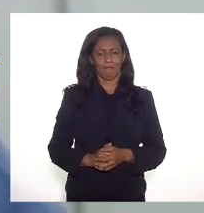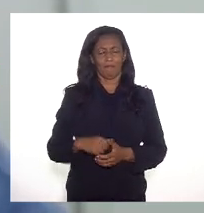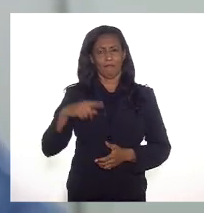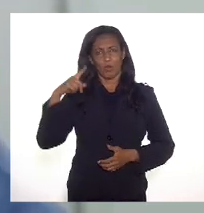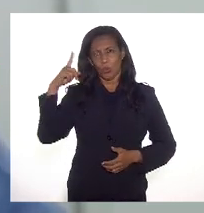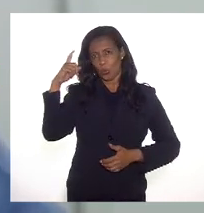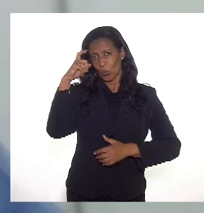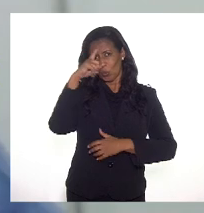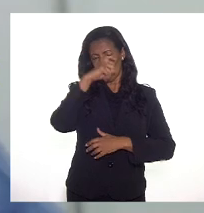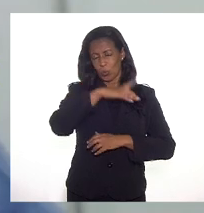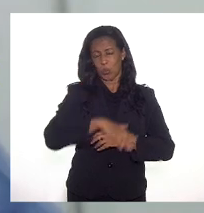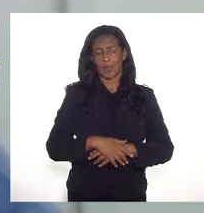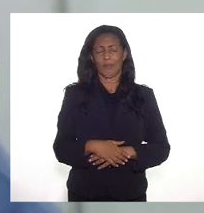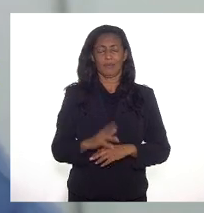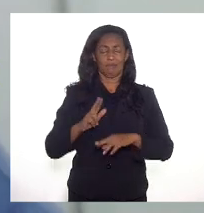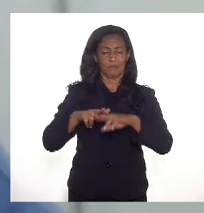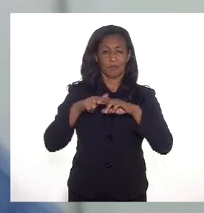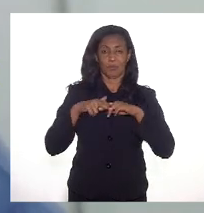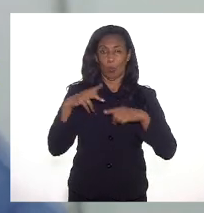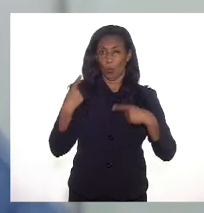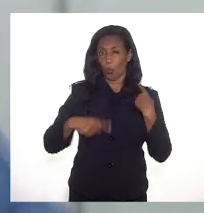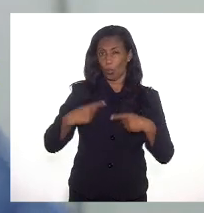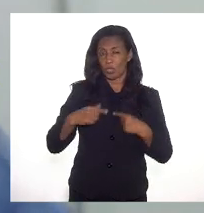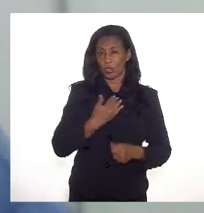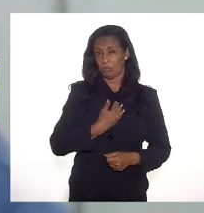em função de políticas públicas